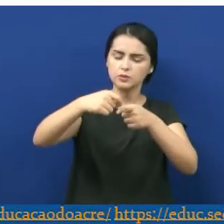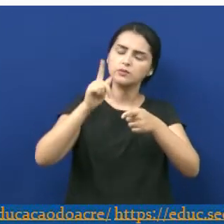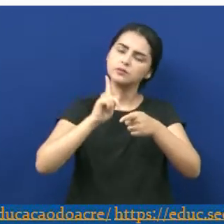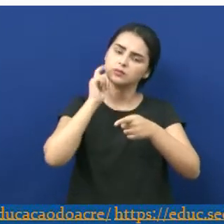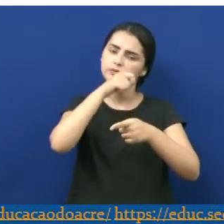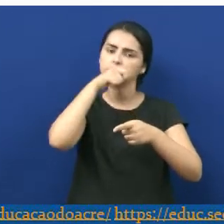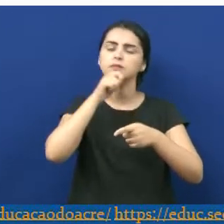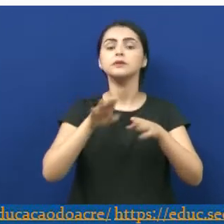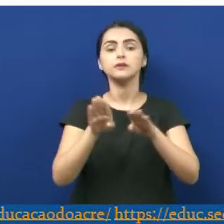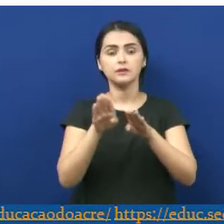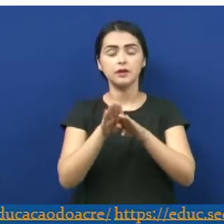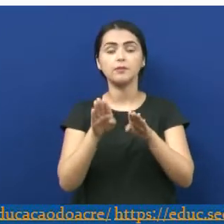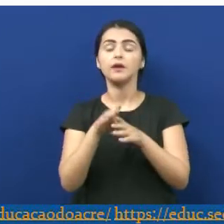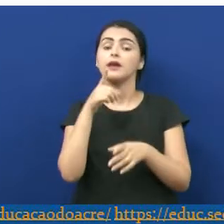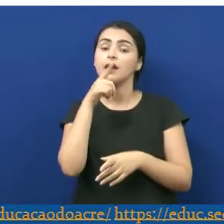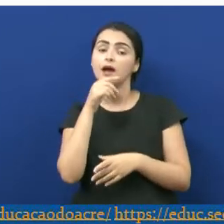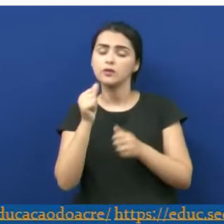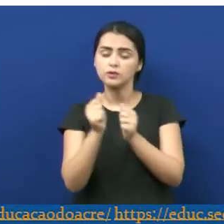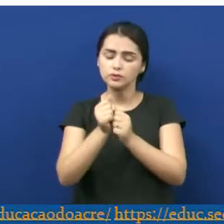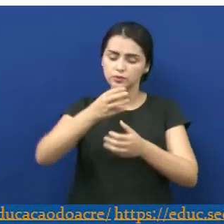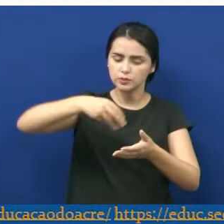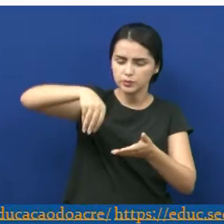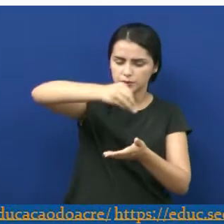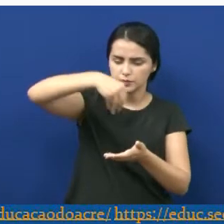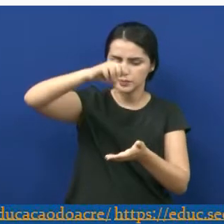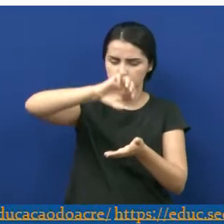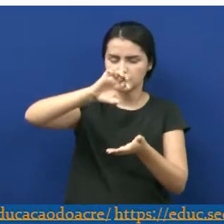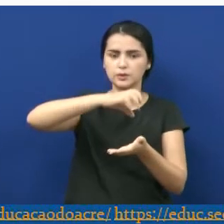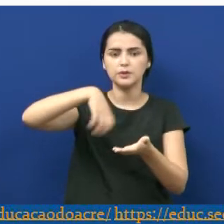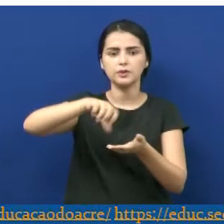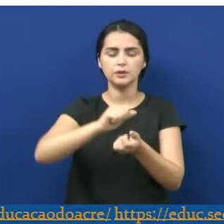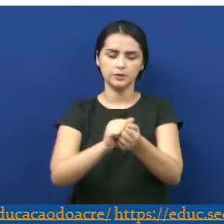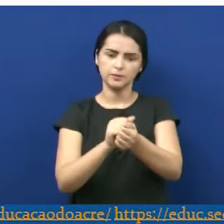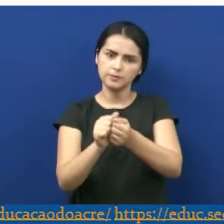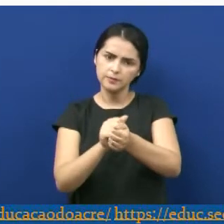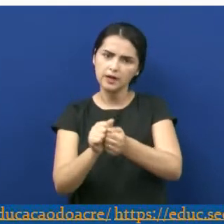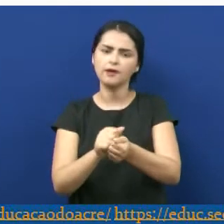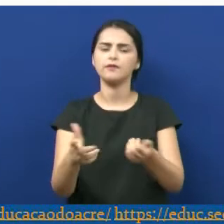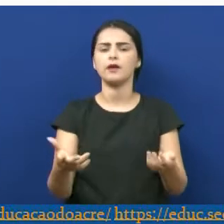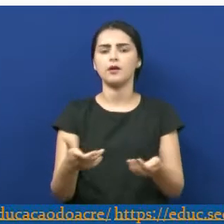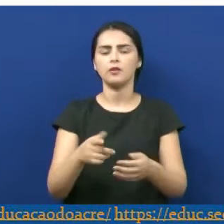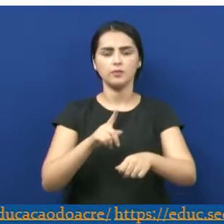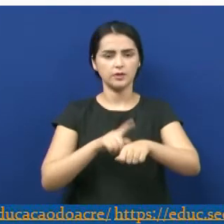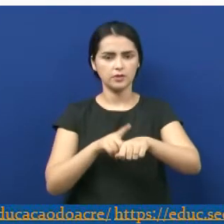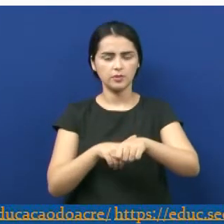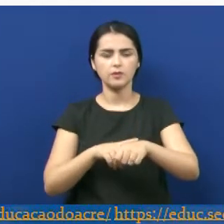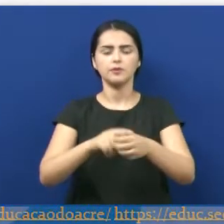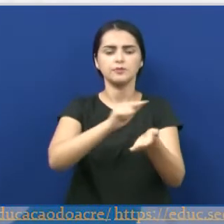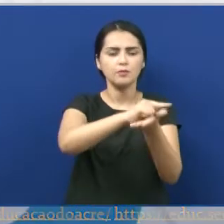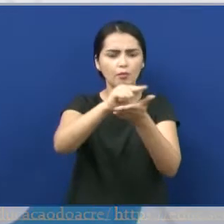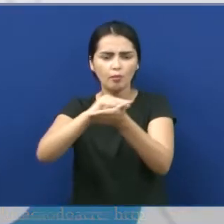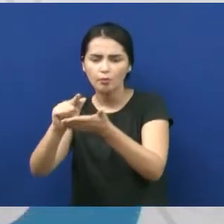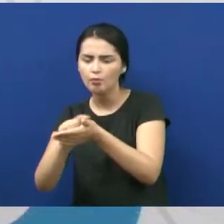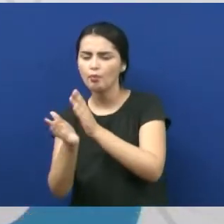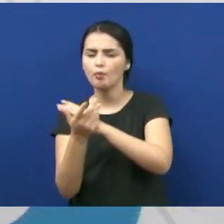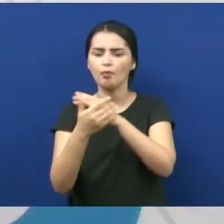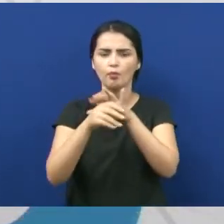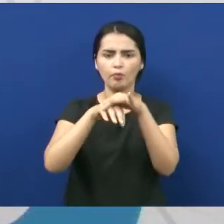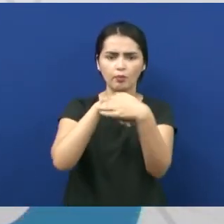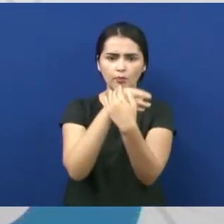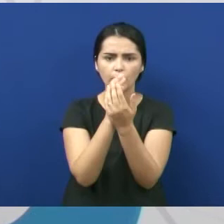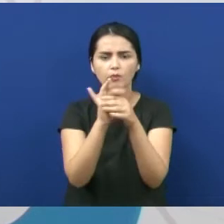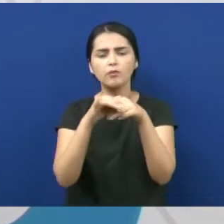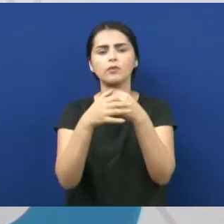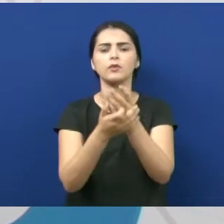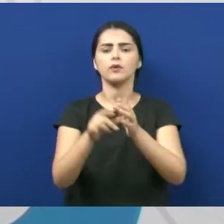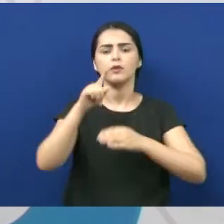sabão, dentre outros exemplos. E nesse momento em que nós estamos aí nos cuidando ainda mais, com a limpeza das mãos, né, com todos os